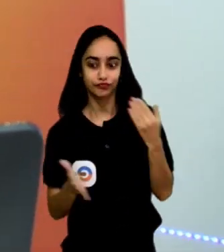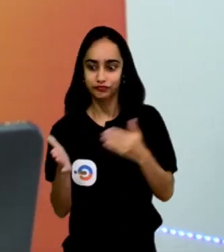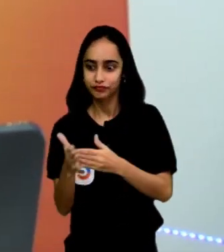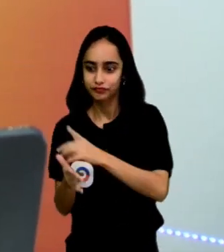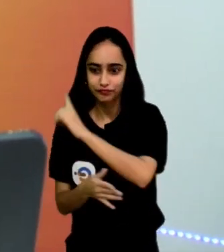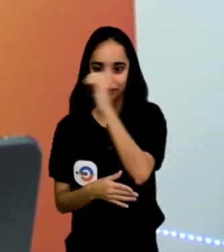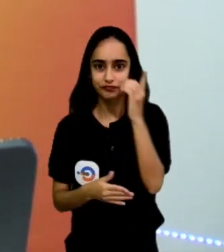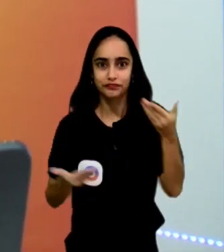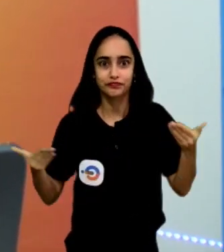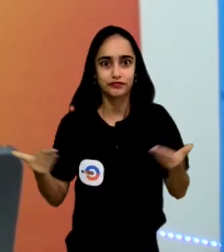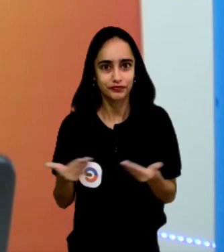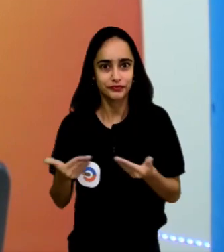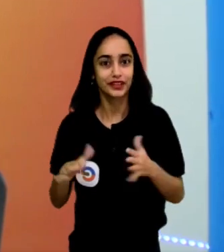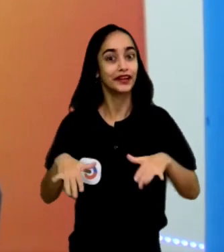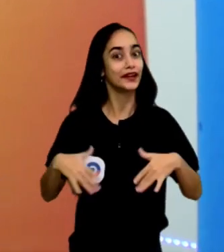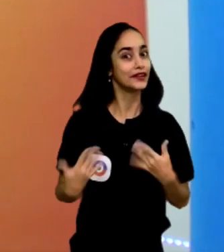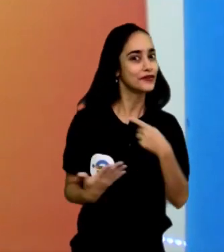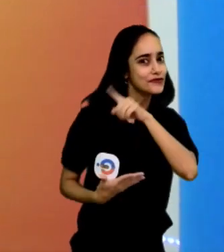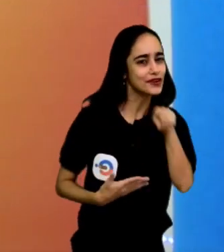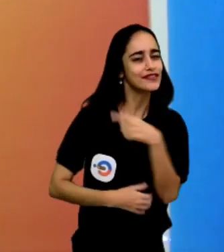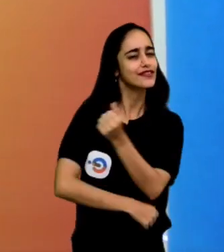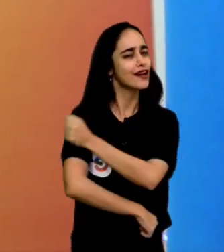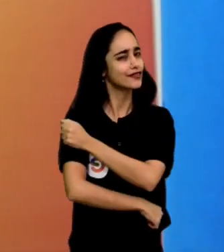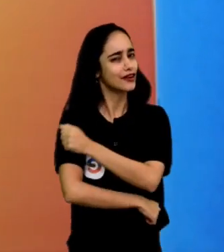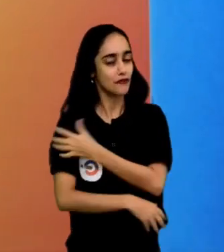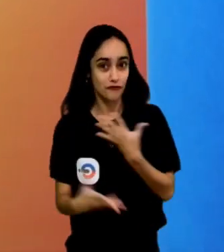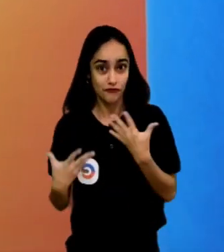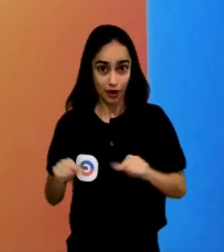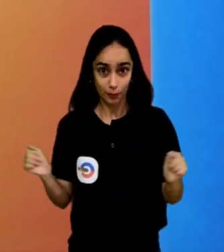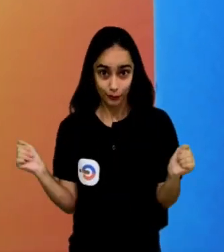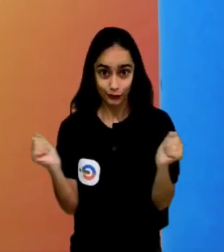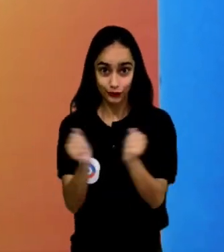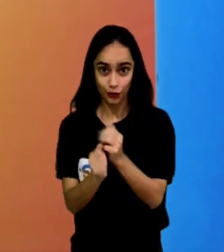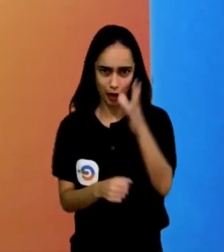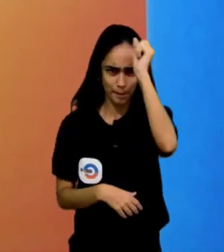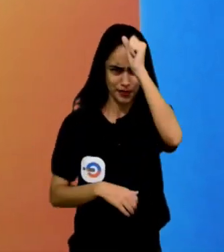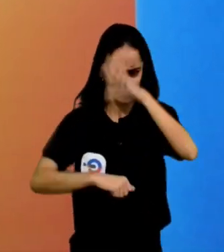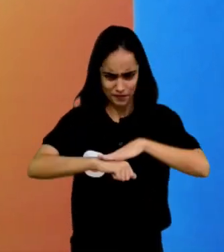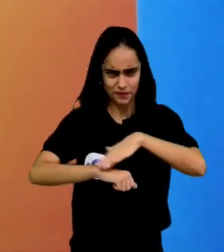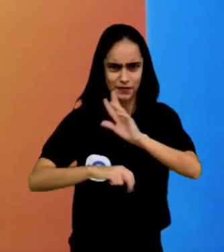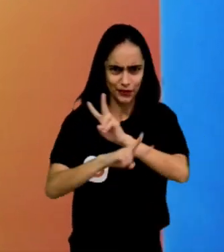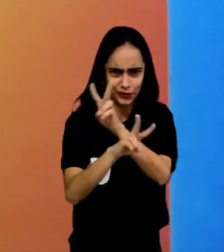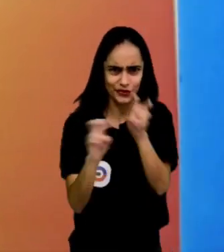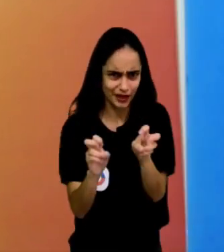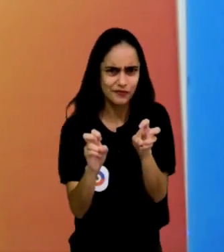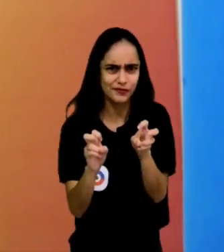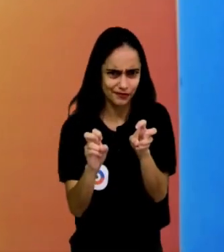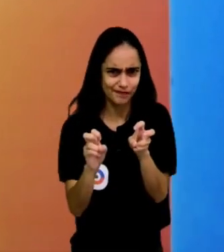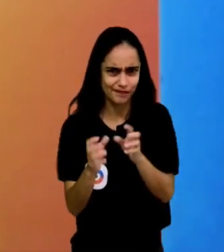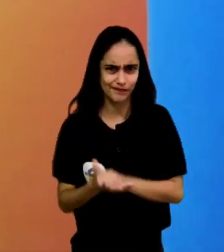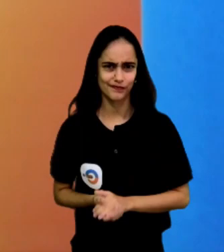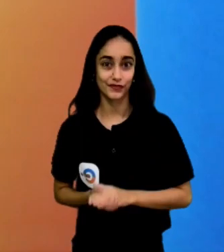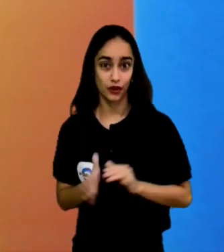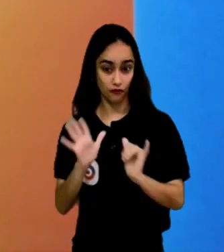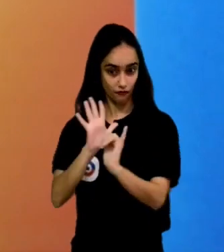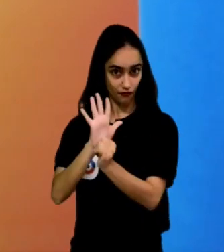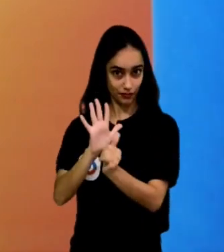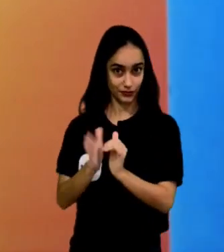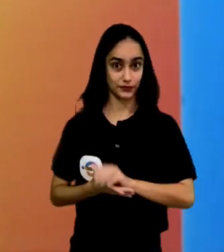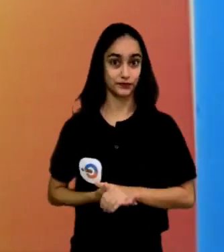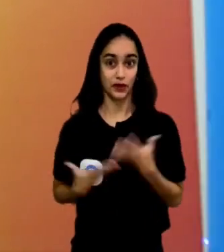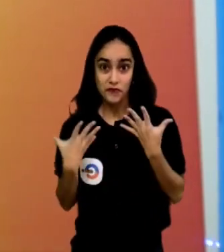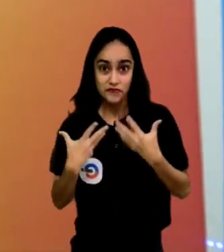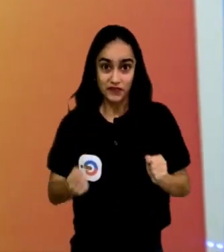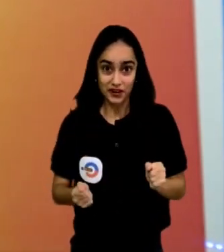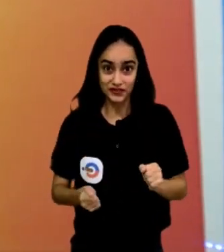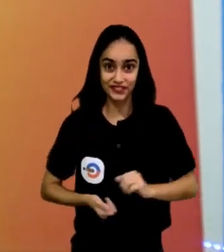hoje. E aí, estudantes, vamos juntos aprender um pouco mais sobre esse gênero textual? Fábulas?